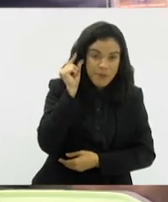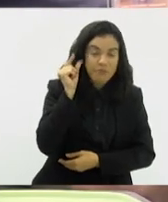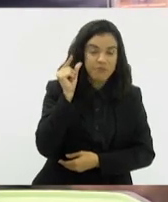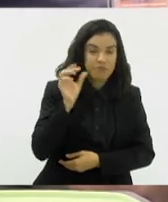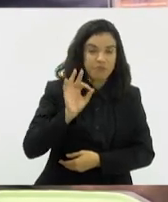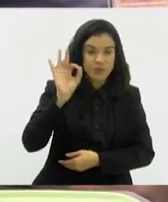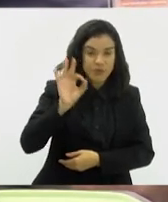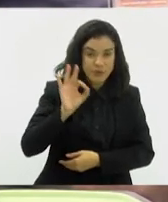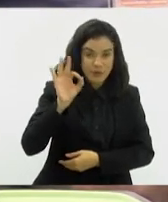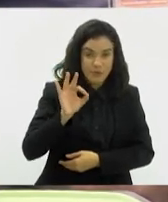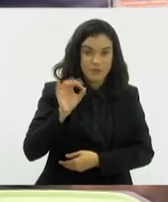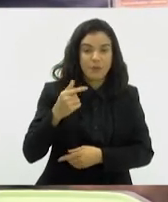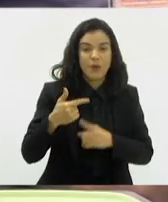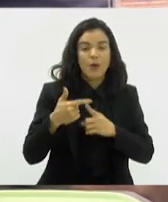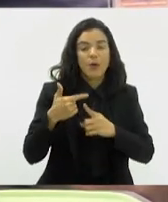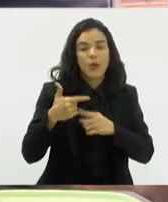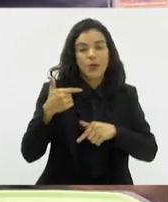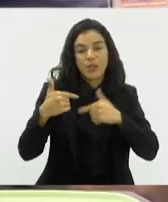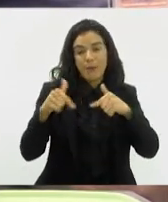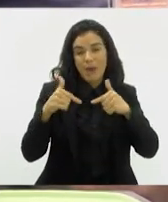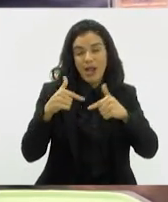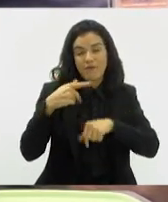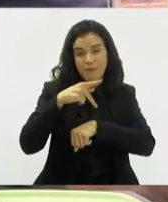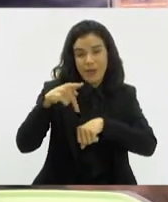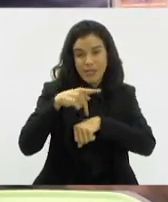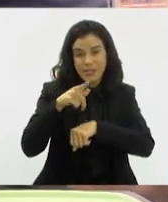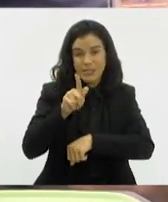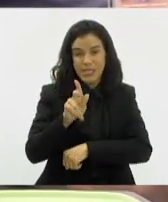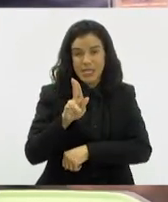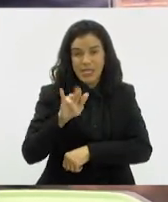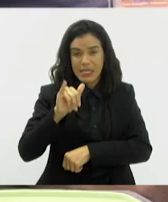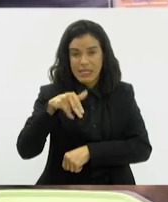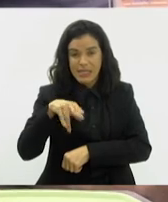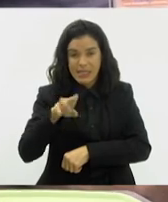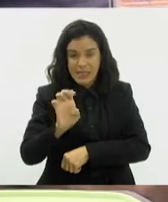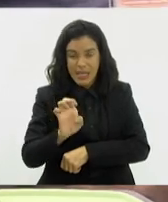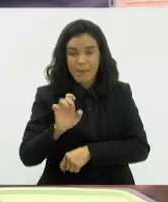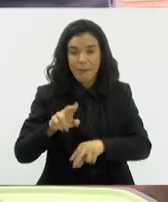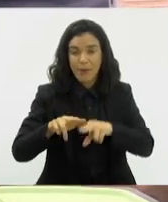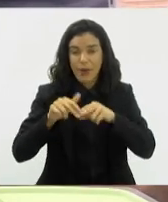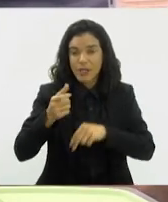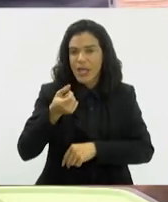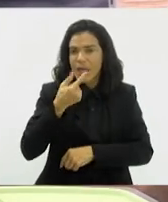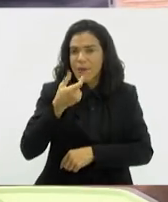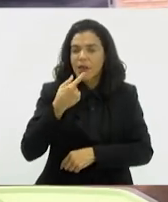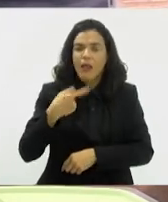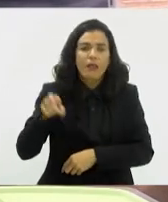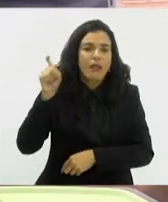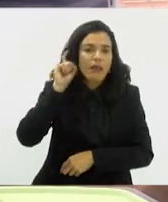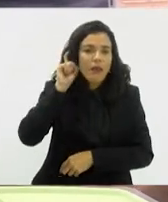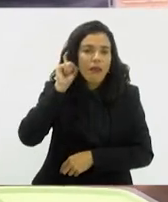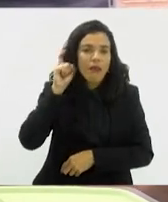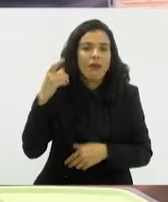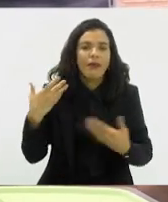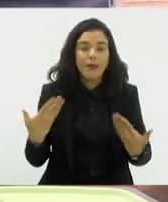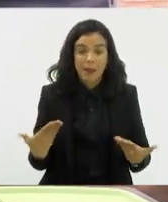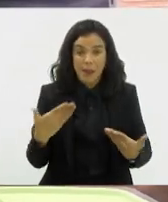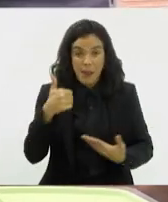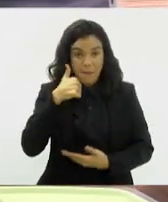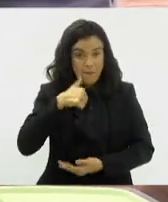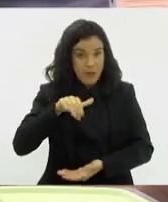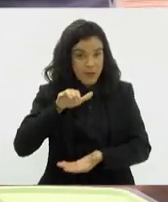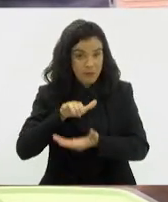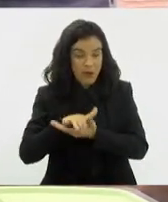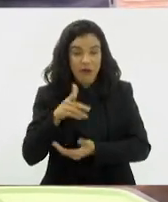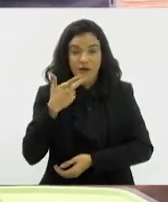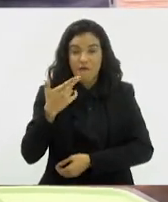na Guiné-Bissau, por causa de um remédio para malária chamada cloroquina. A minha mulher... Cadê o aparelho auditivo? Pois é. A minha mulher diz